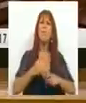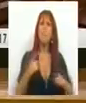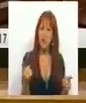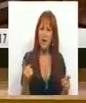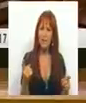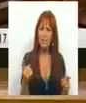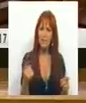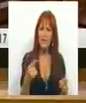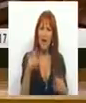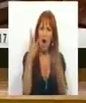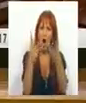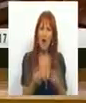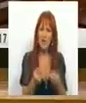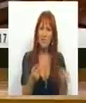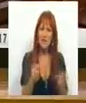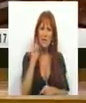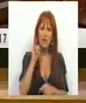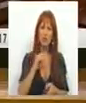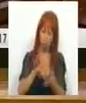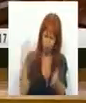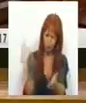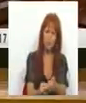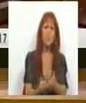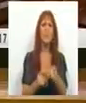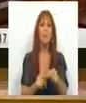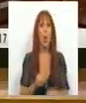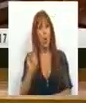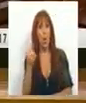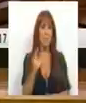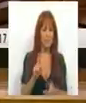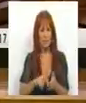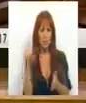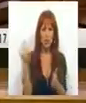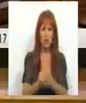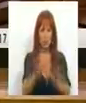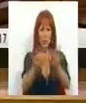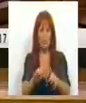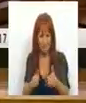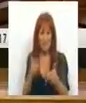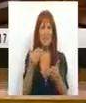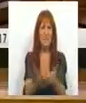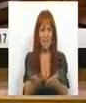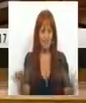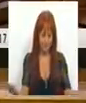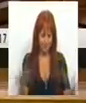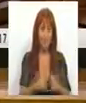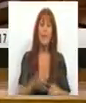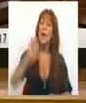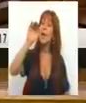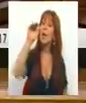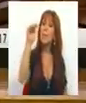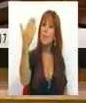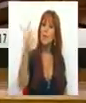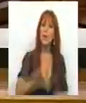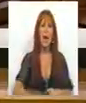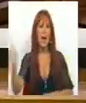razão este orçamento merece o chumbo, ou deveria merecer o chumbo, do Parlamento. Em primeiro